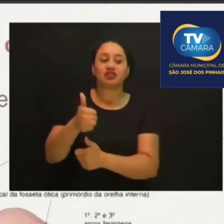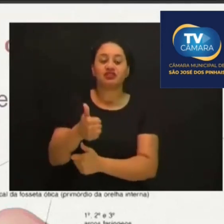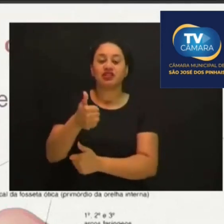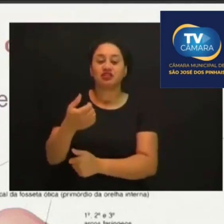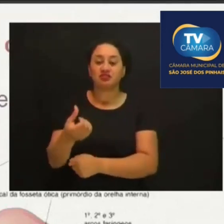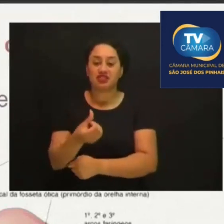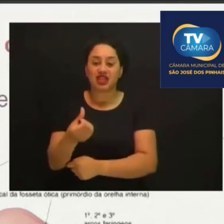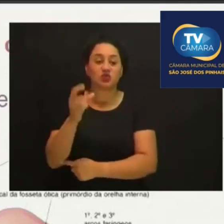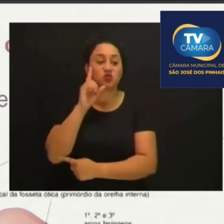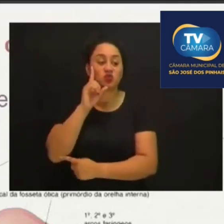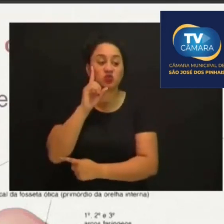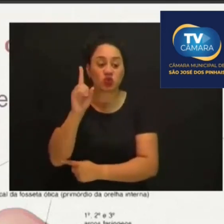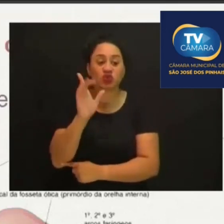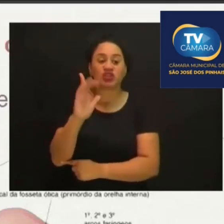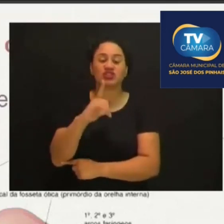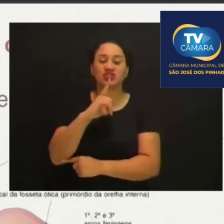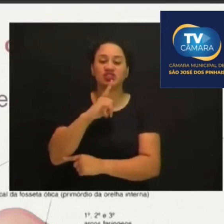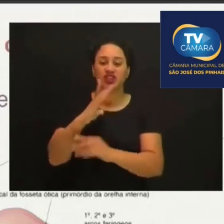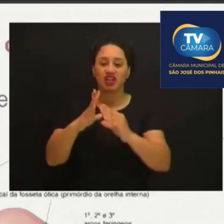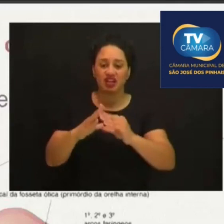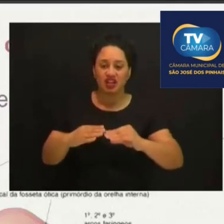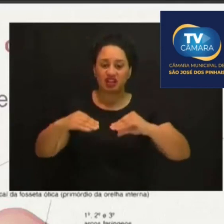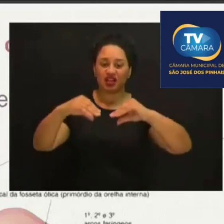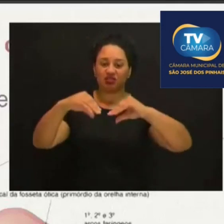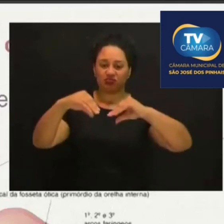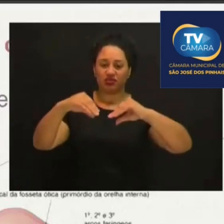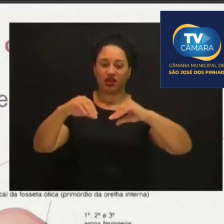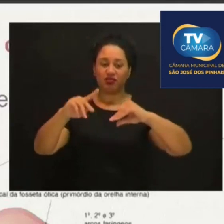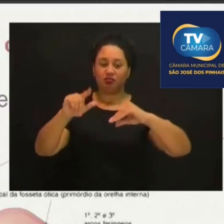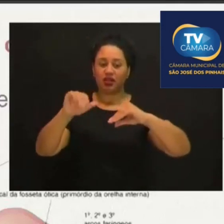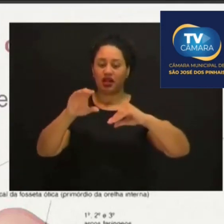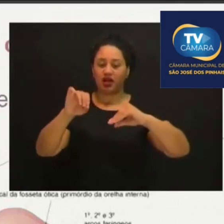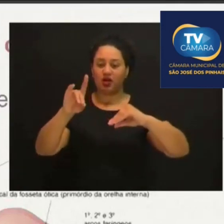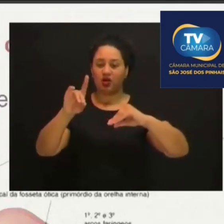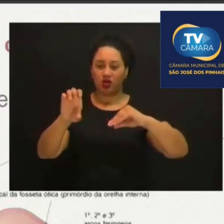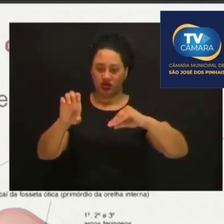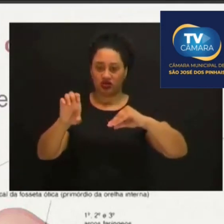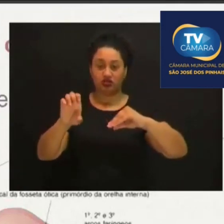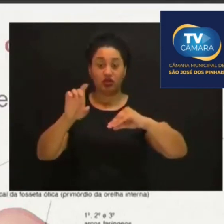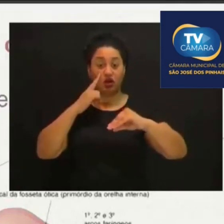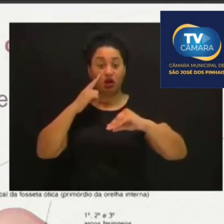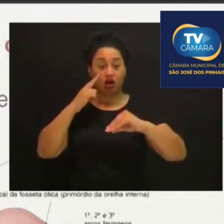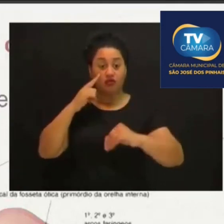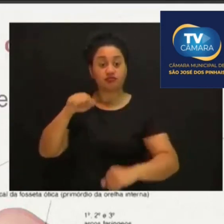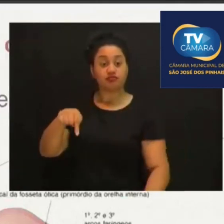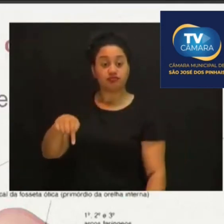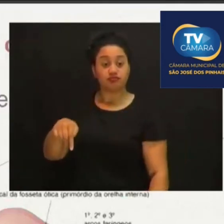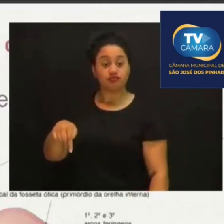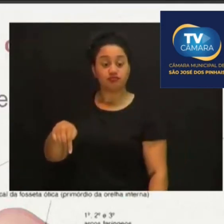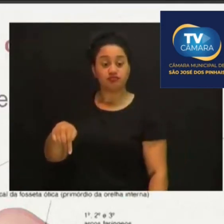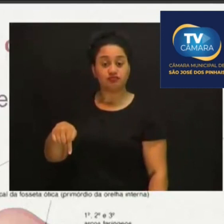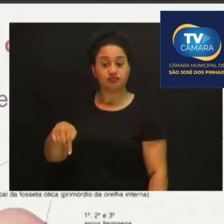26º dia. Já existe um placoide do cristalino. Olhem a imagem de baixo ali, tá? Se quiserem localizar. Peço desculpa, eu não